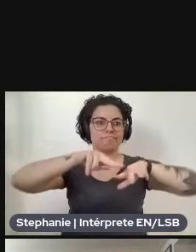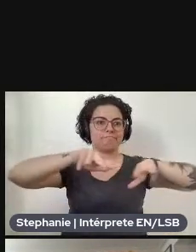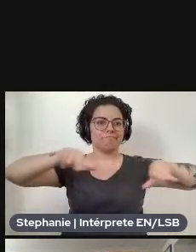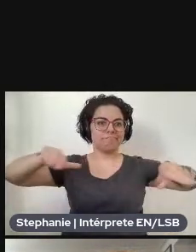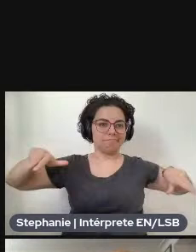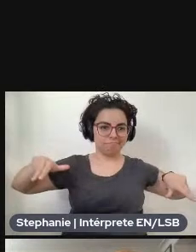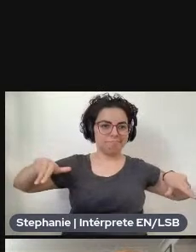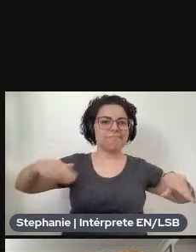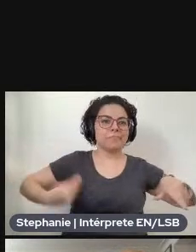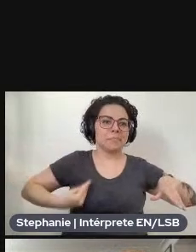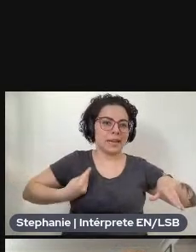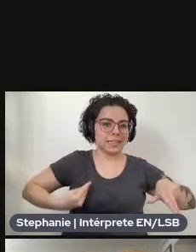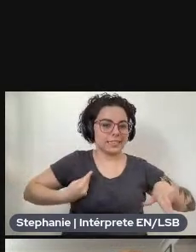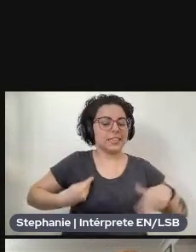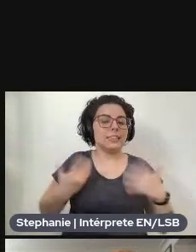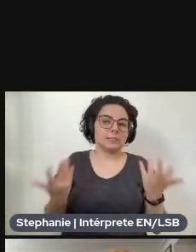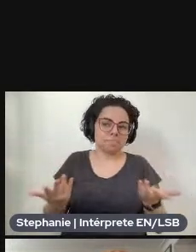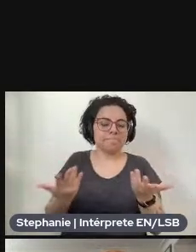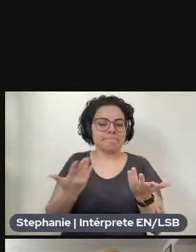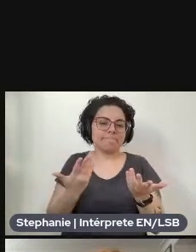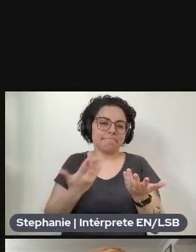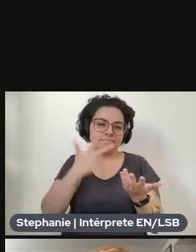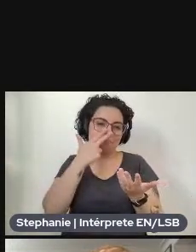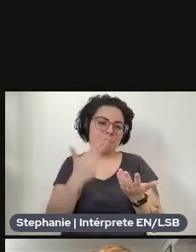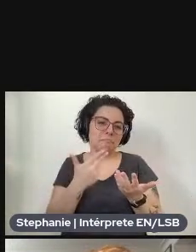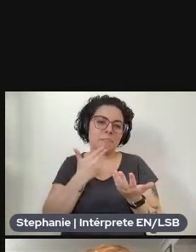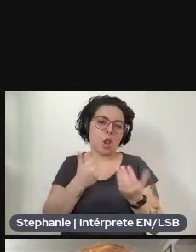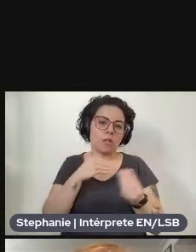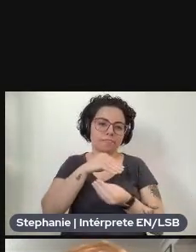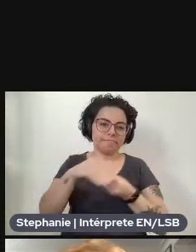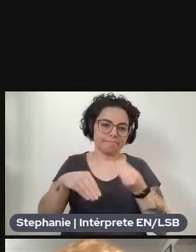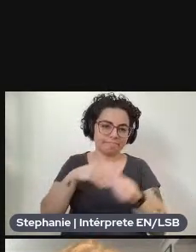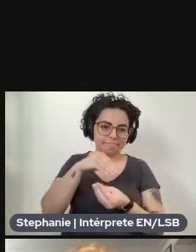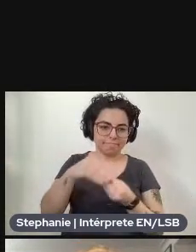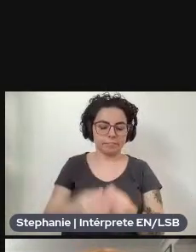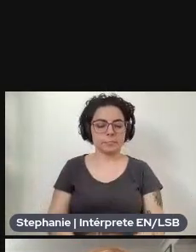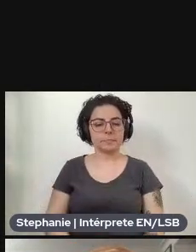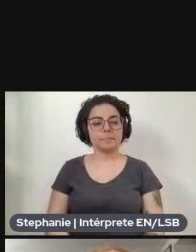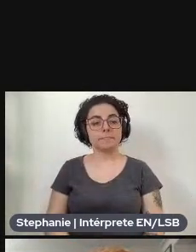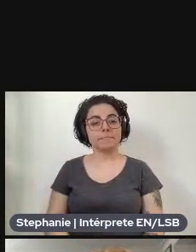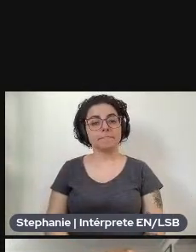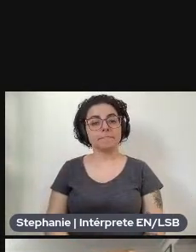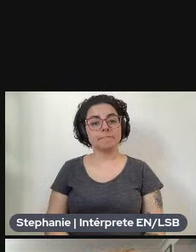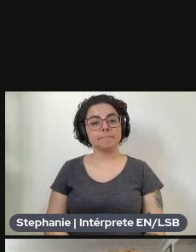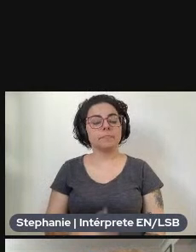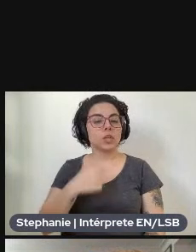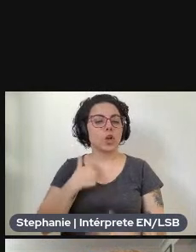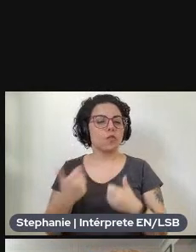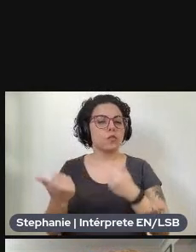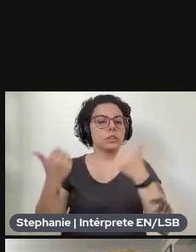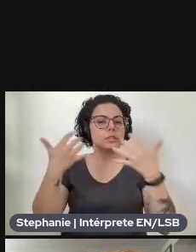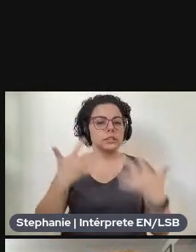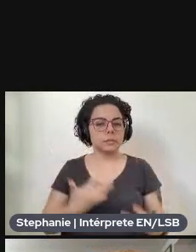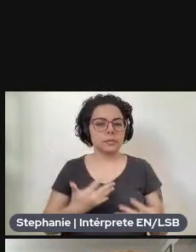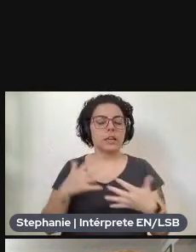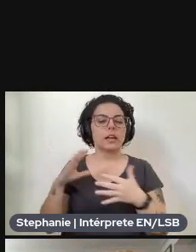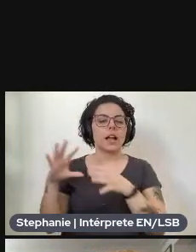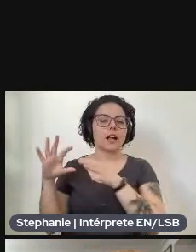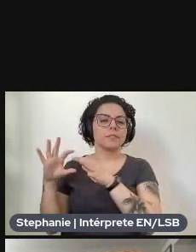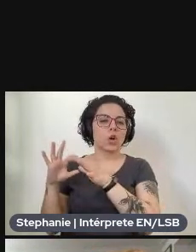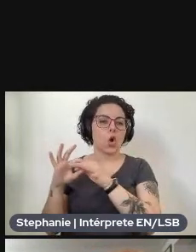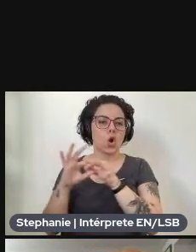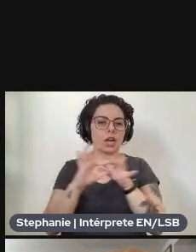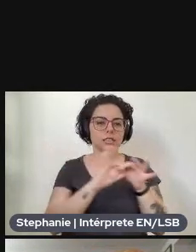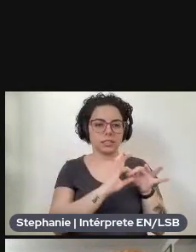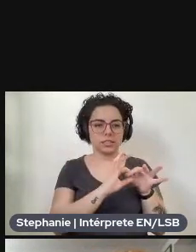línguas faladas pelo público. Eu vou falar de aspectos de coesão lexical em português